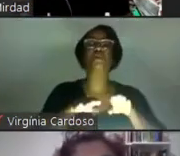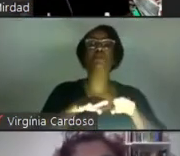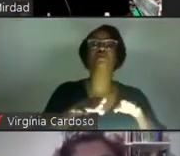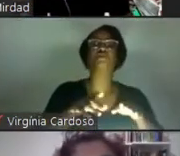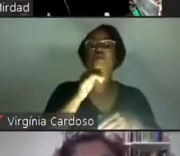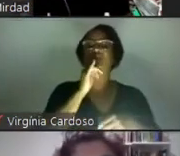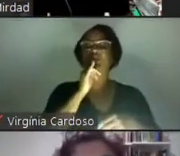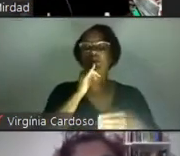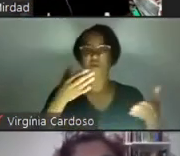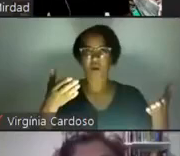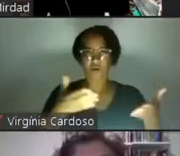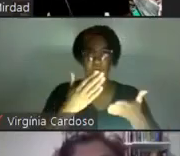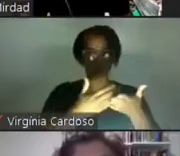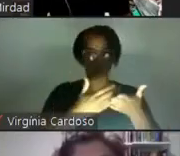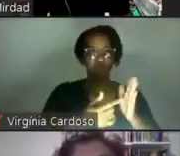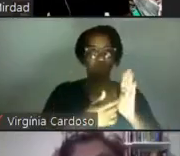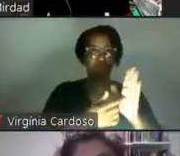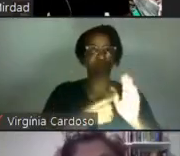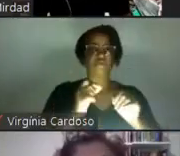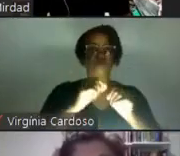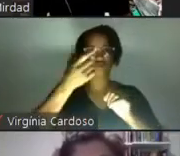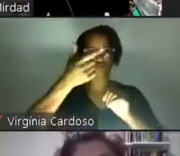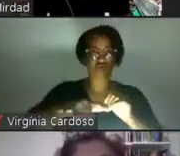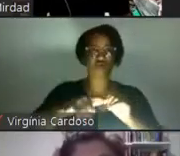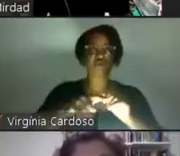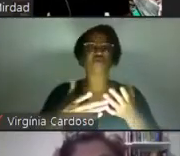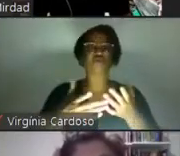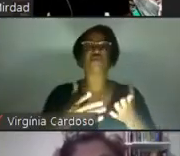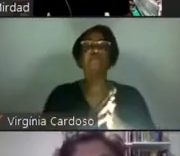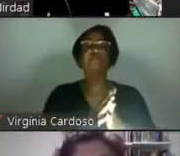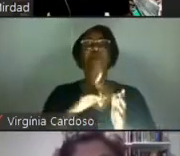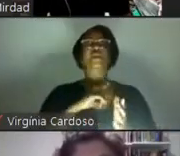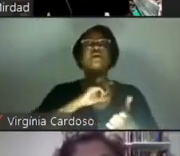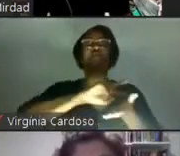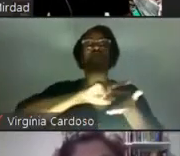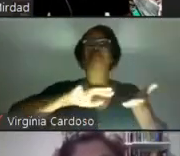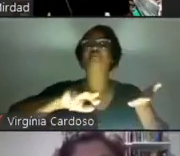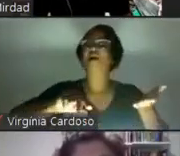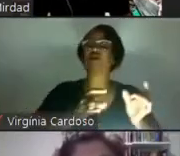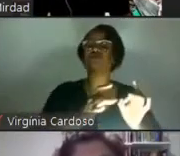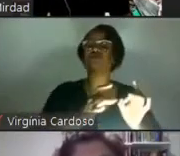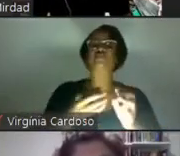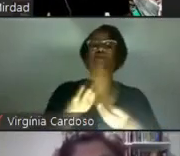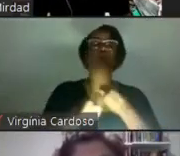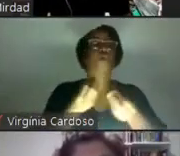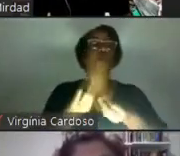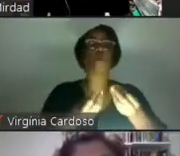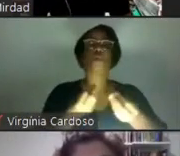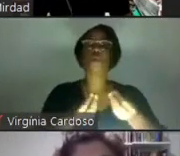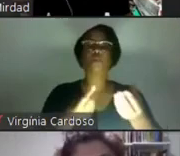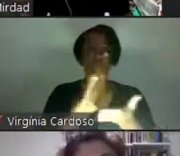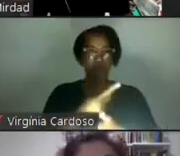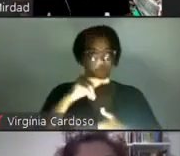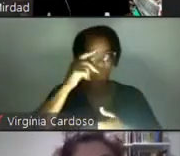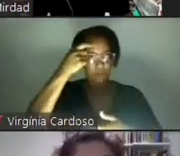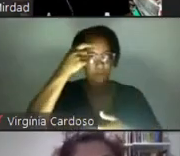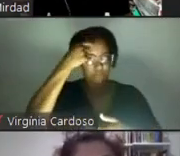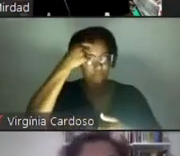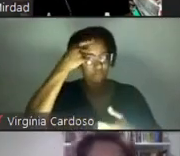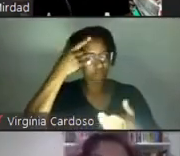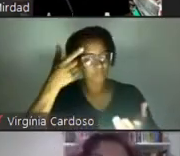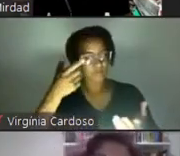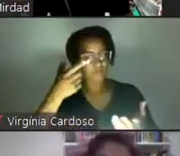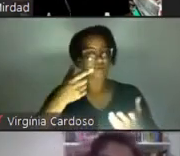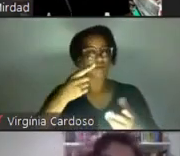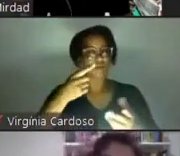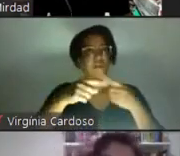lançando um livro agora, relançando um livro agora, eu vou estar com bem muito exemplar. Como é que funciona isso na sua cabeça? Daqui a pouco eu vou falar um pouco do meu